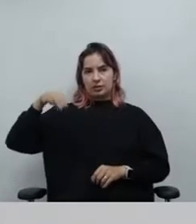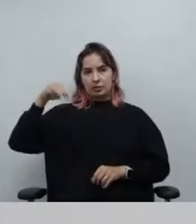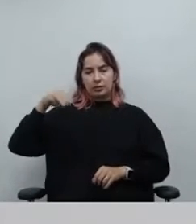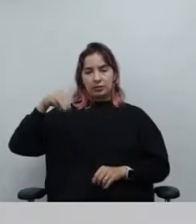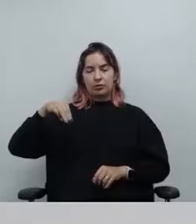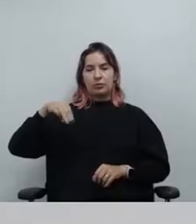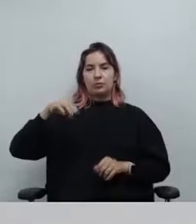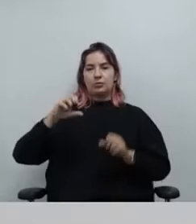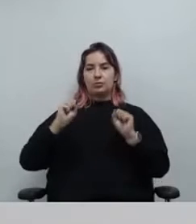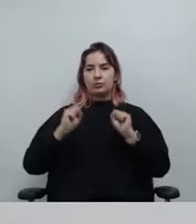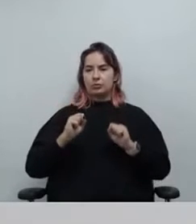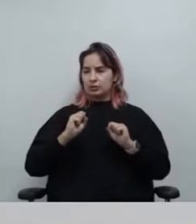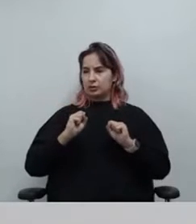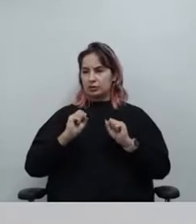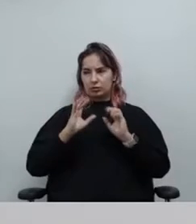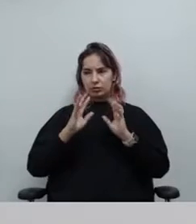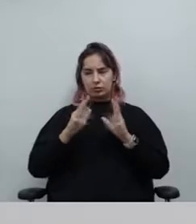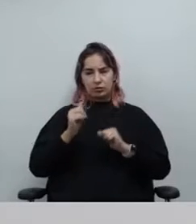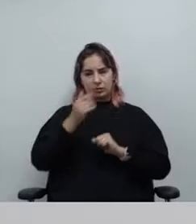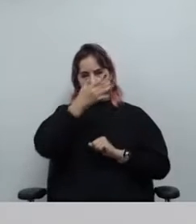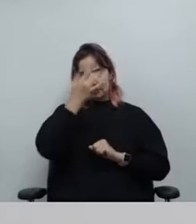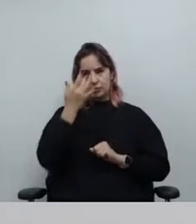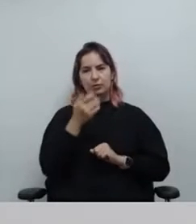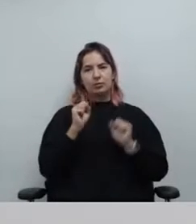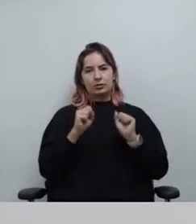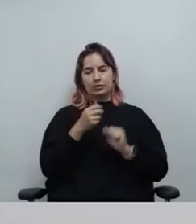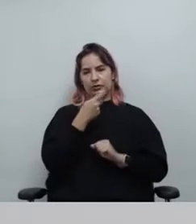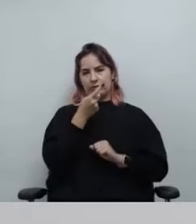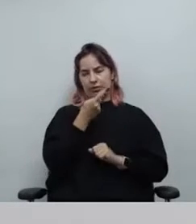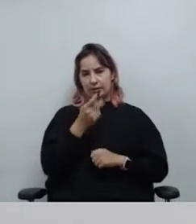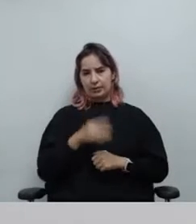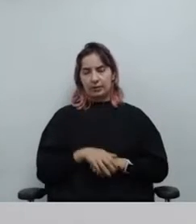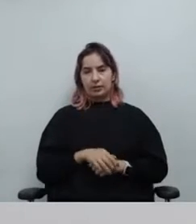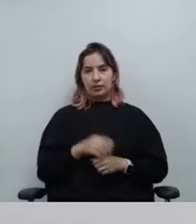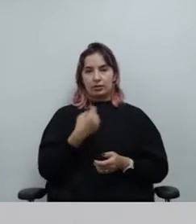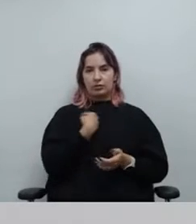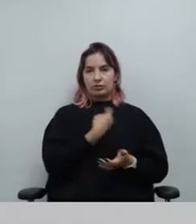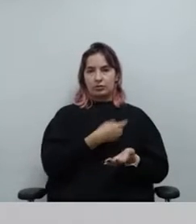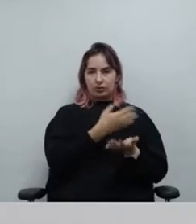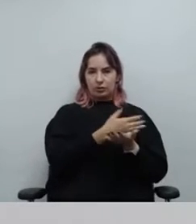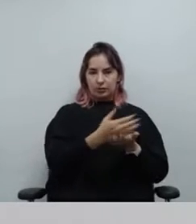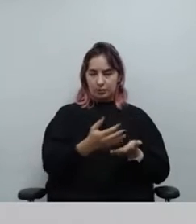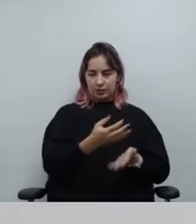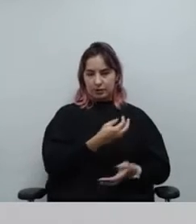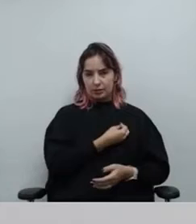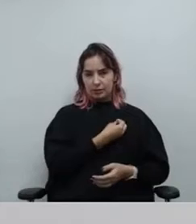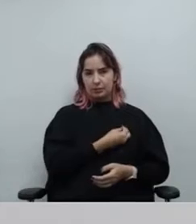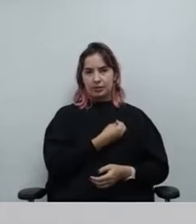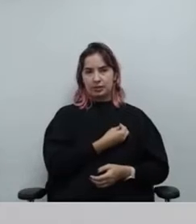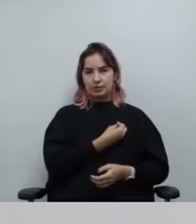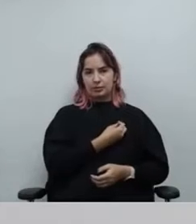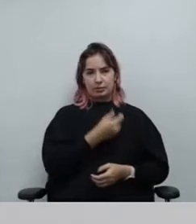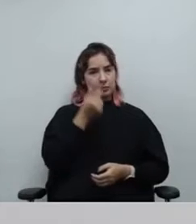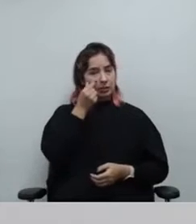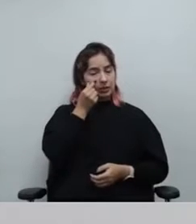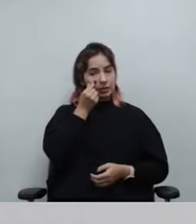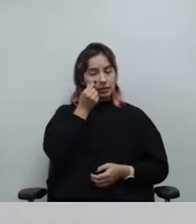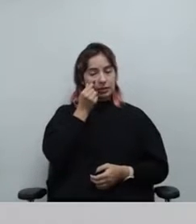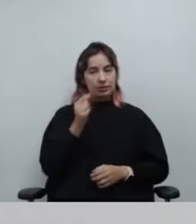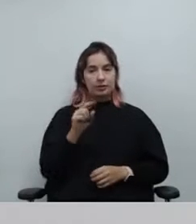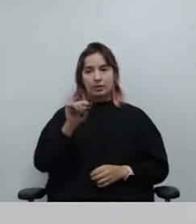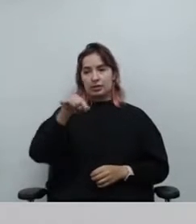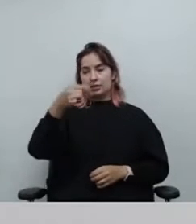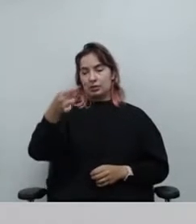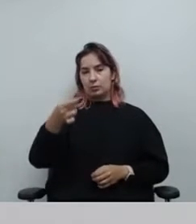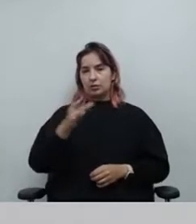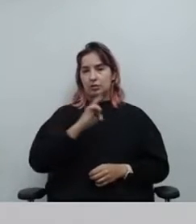possamos prestigiar todas as pessoas que comparecem a essa sessão. Vamos iniciar pelas participações presenciais e, na sequência,